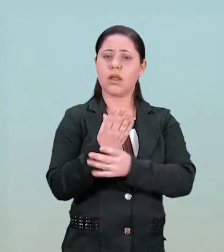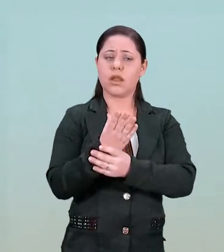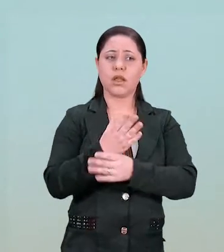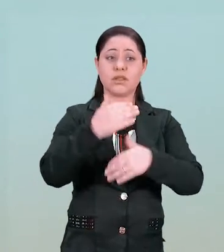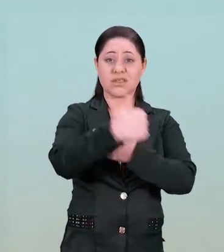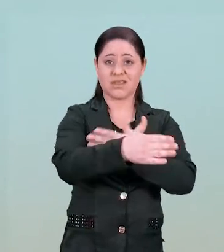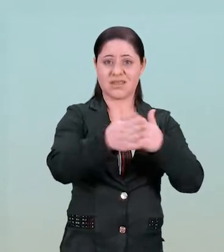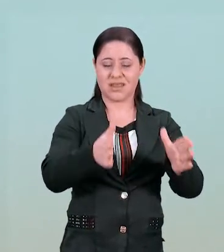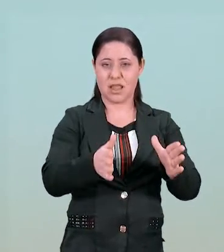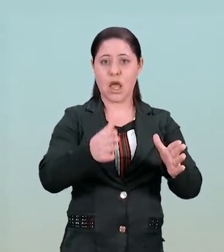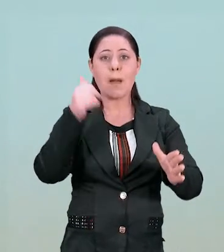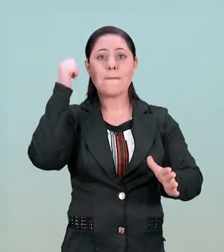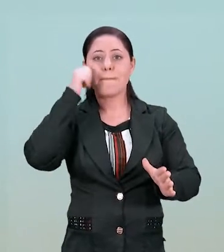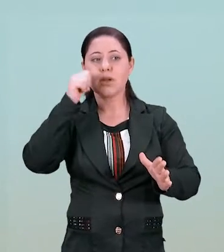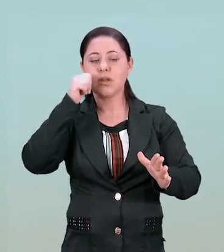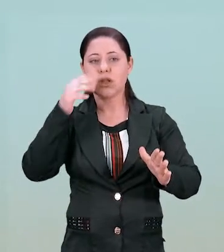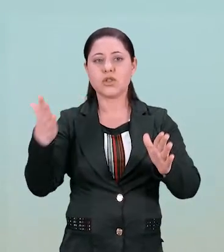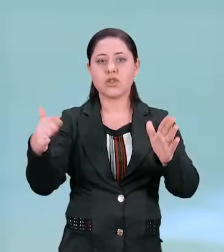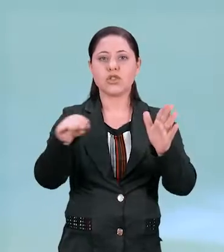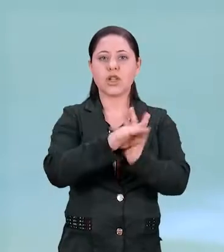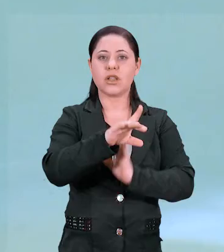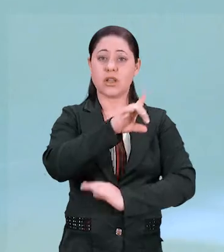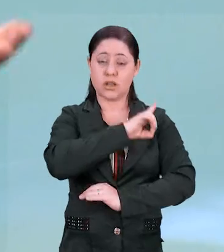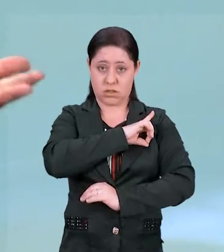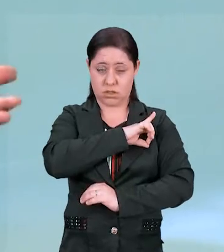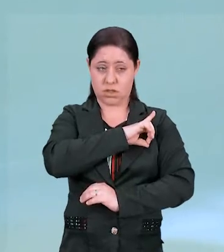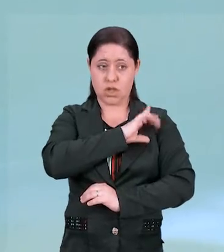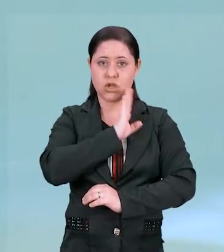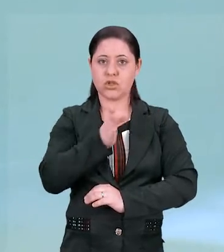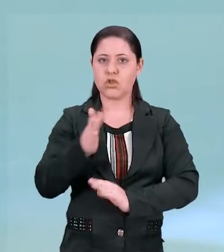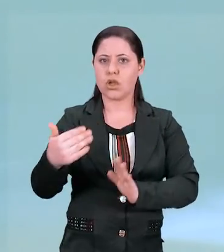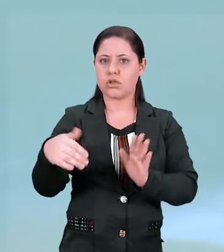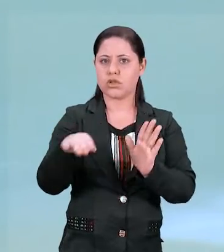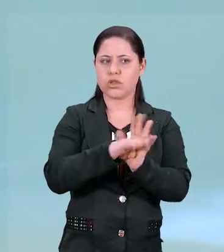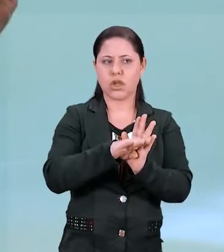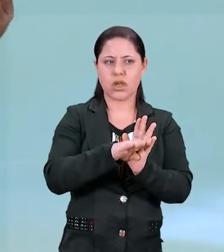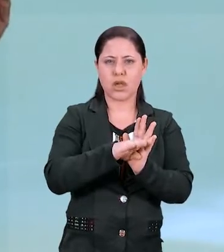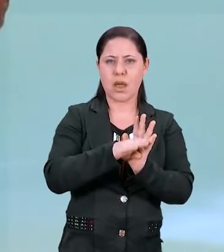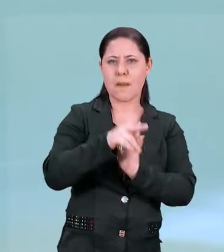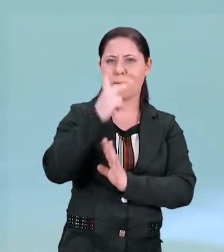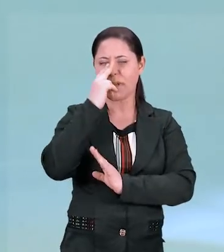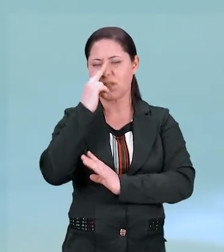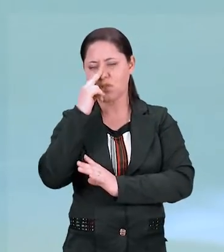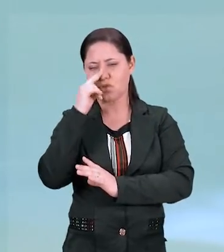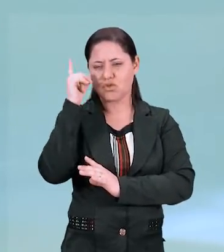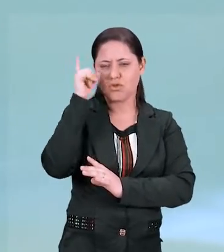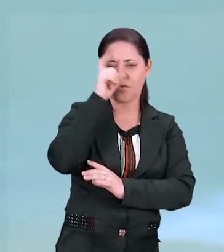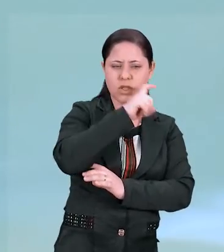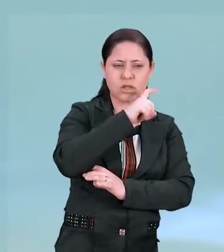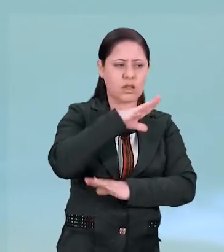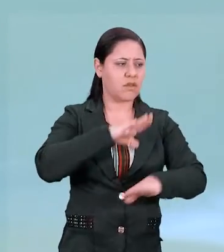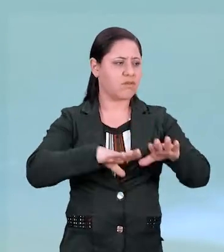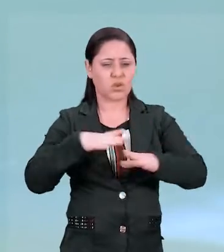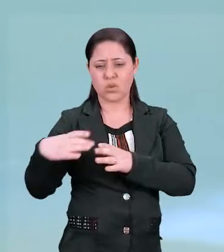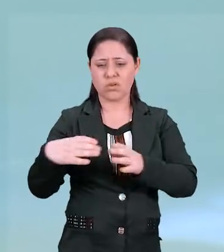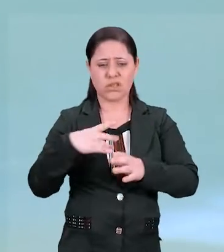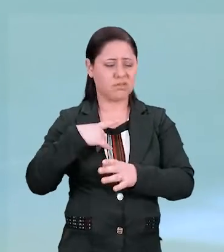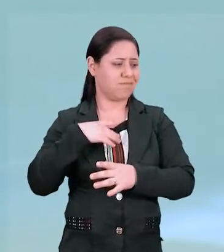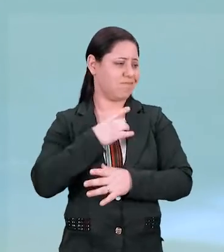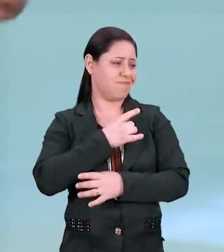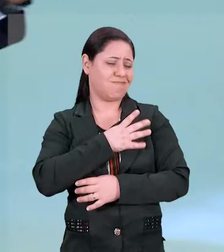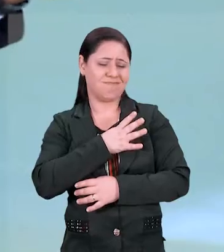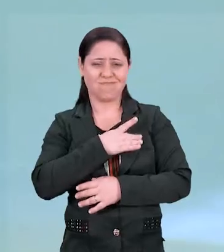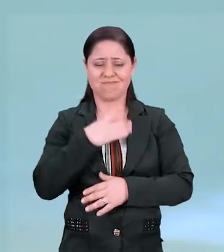Sala Lilás, a mulher que chega num ambiente de delegacia, ela já chega numa situação extremamente difícil, e às vezes o ambiente não é